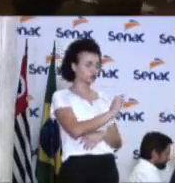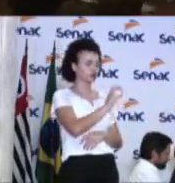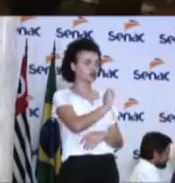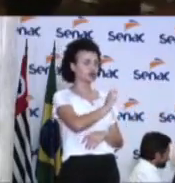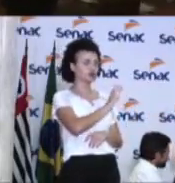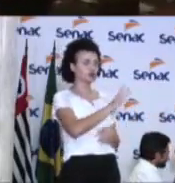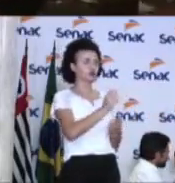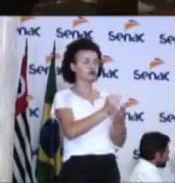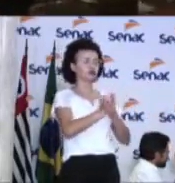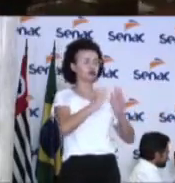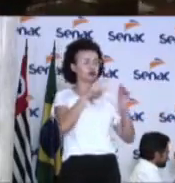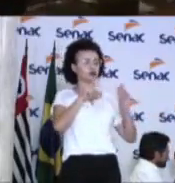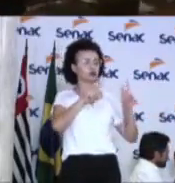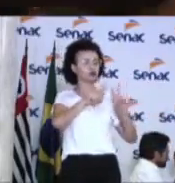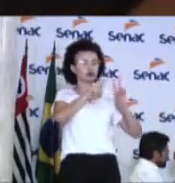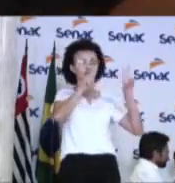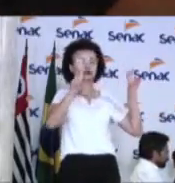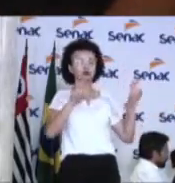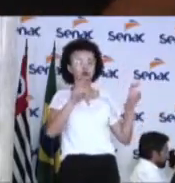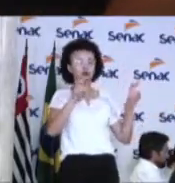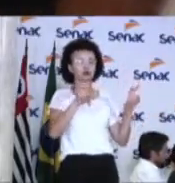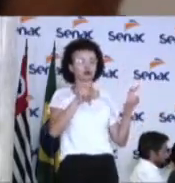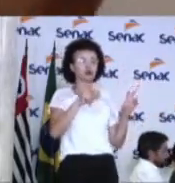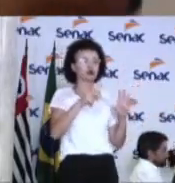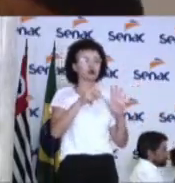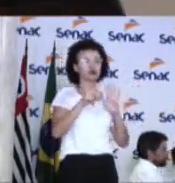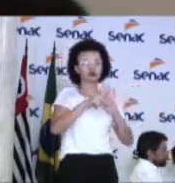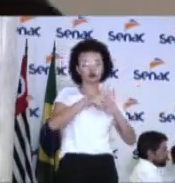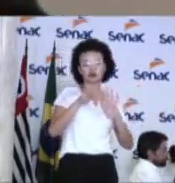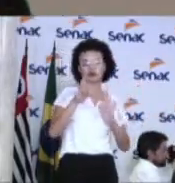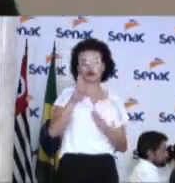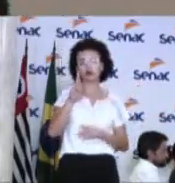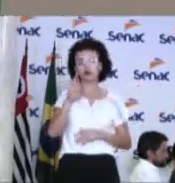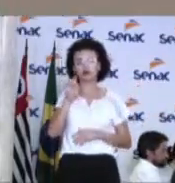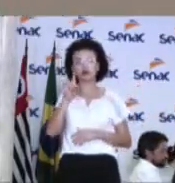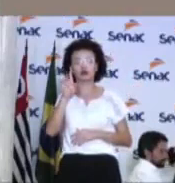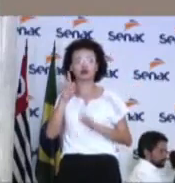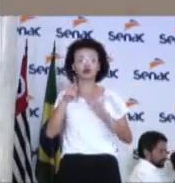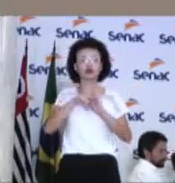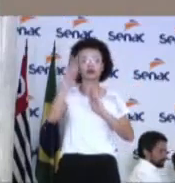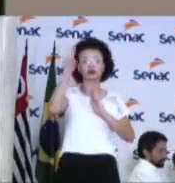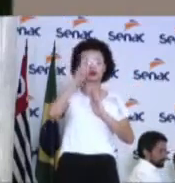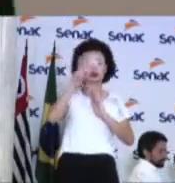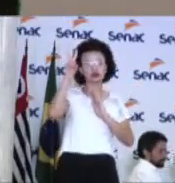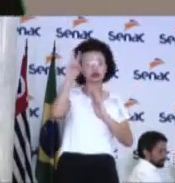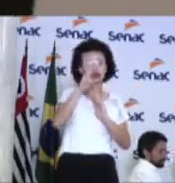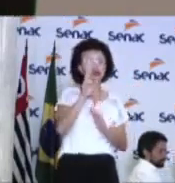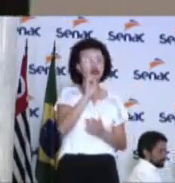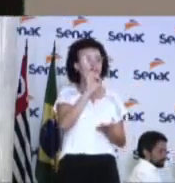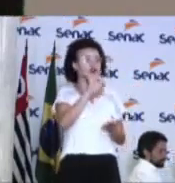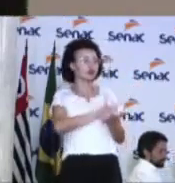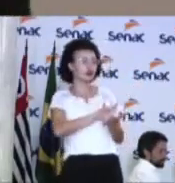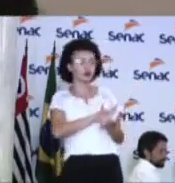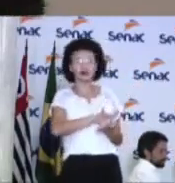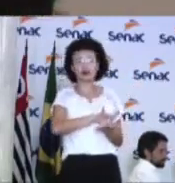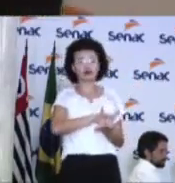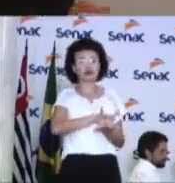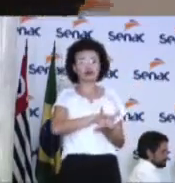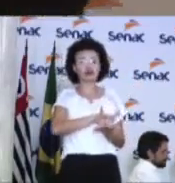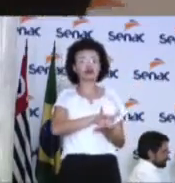um case de brand entertainment, um case que é história de ficção ou não ficção, um